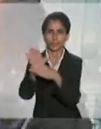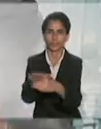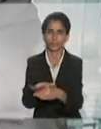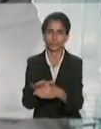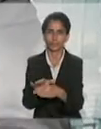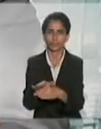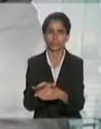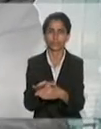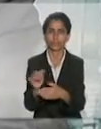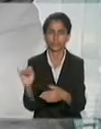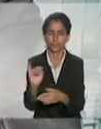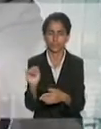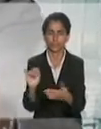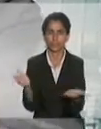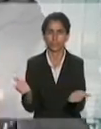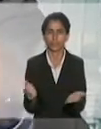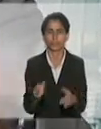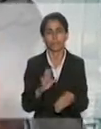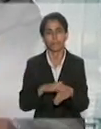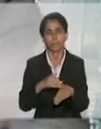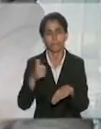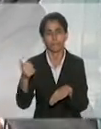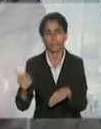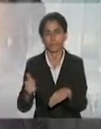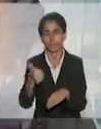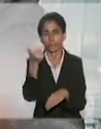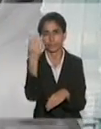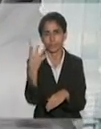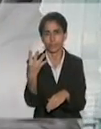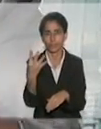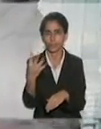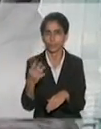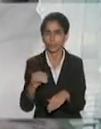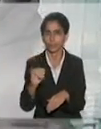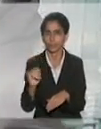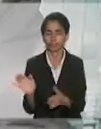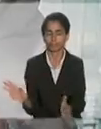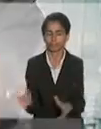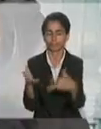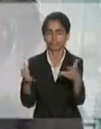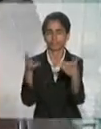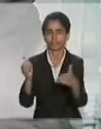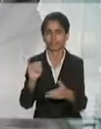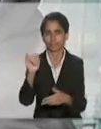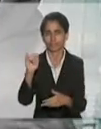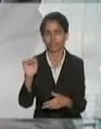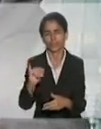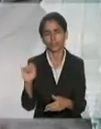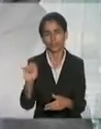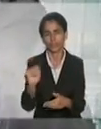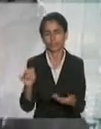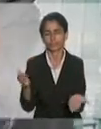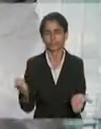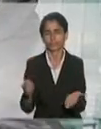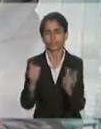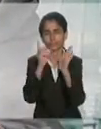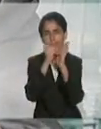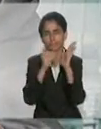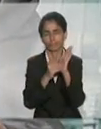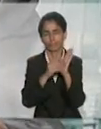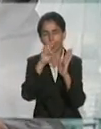incentivo fiscal. E ainda mais 14 incentivos fiscais por decretos que você